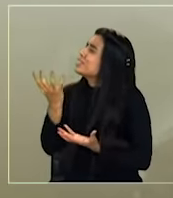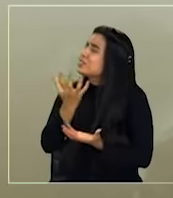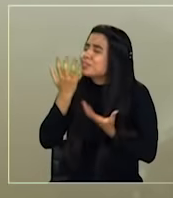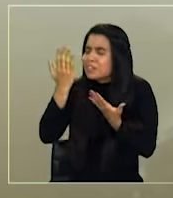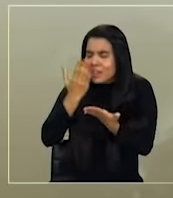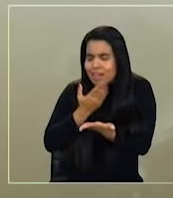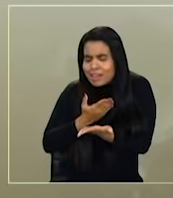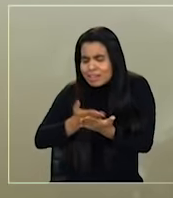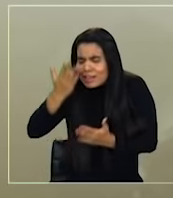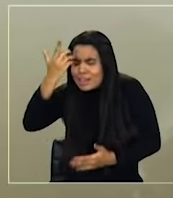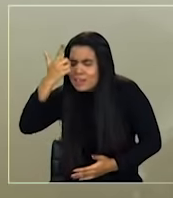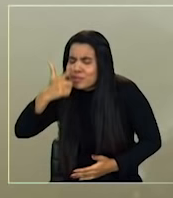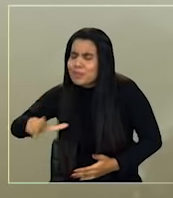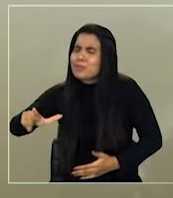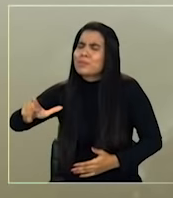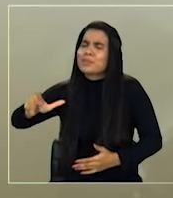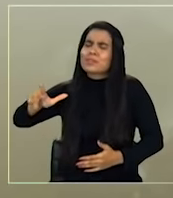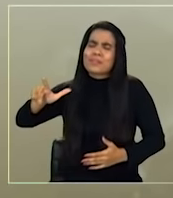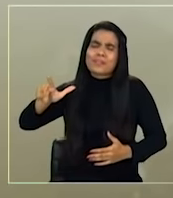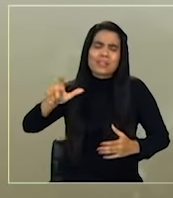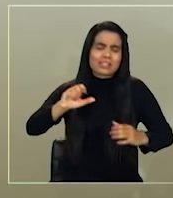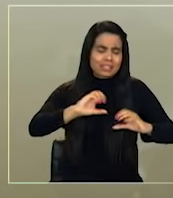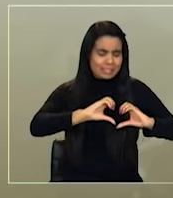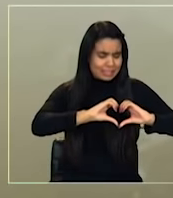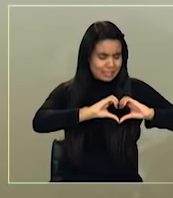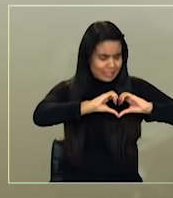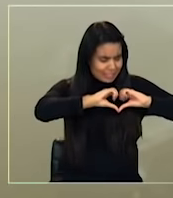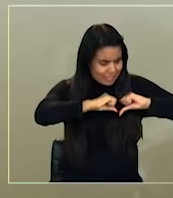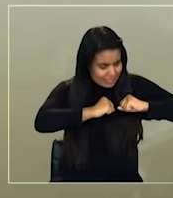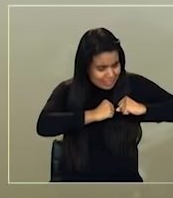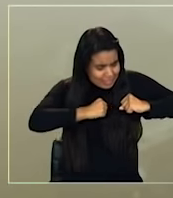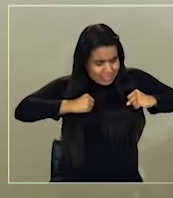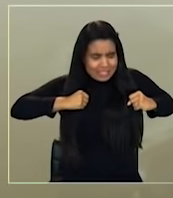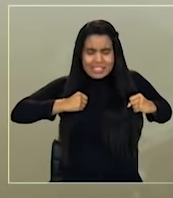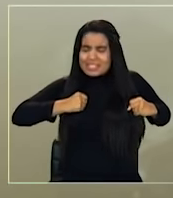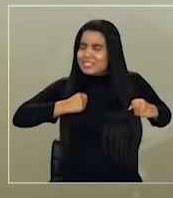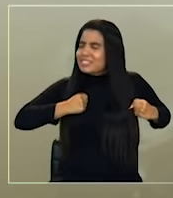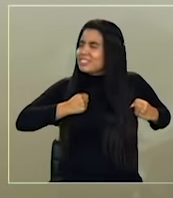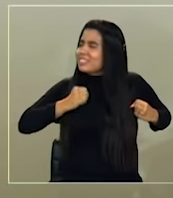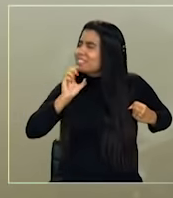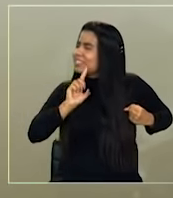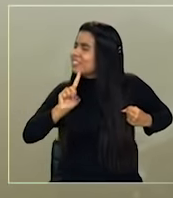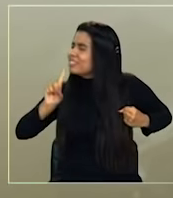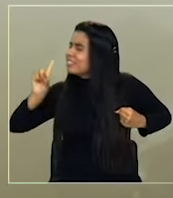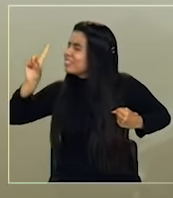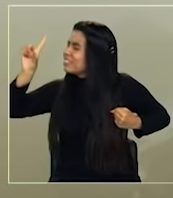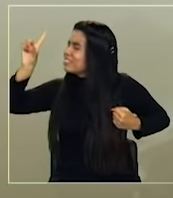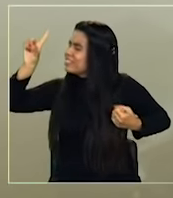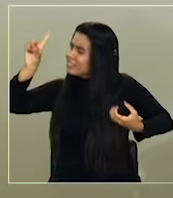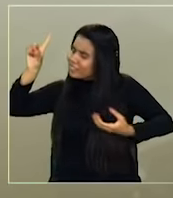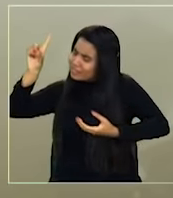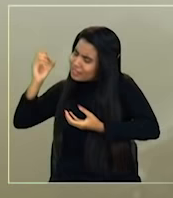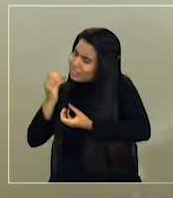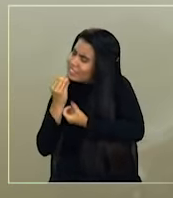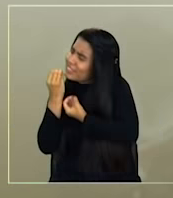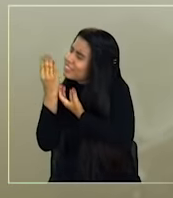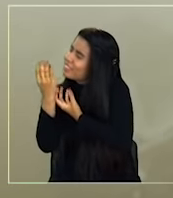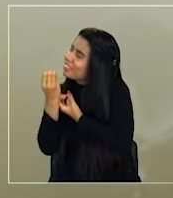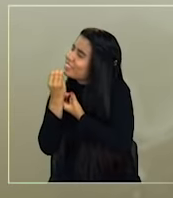começo. Abro meu coração a Ti.